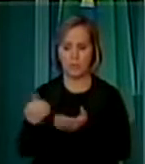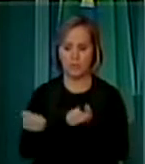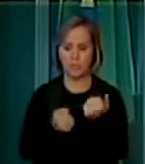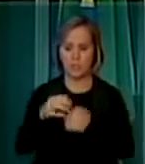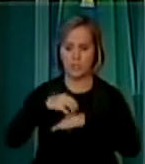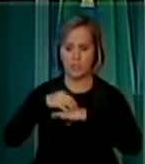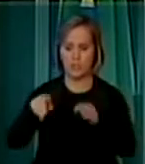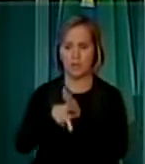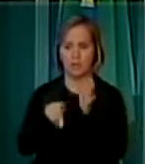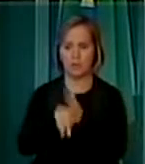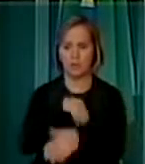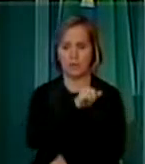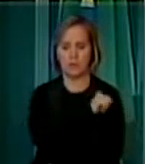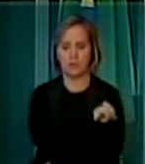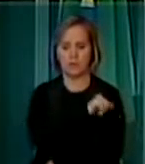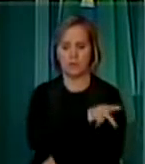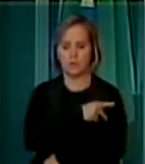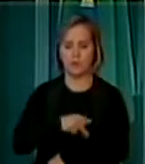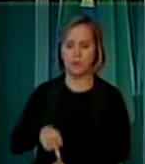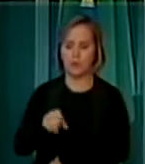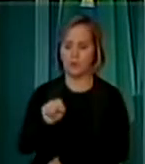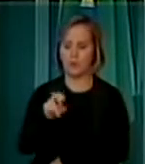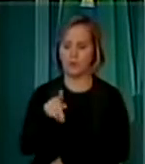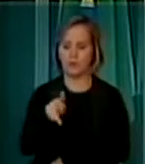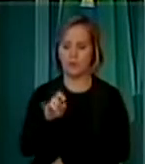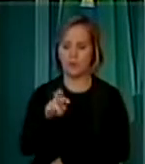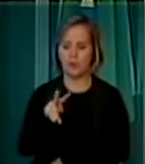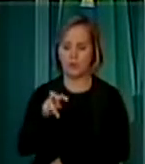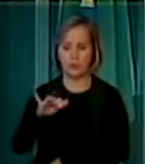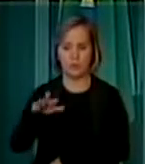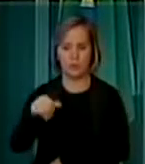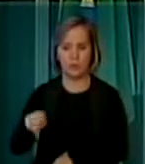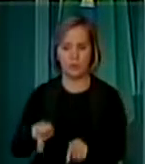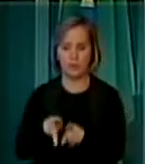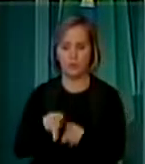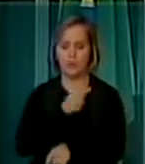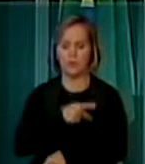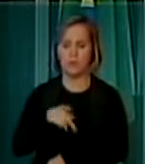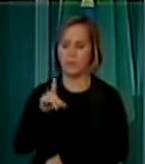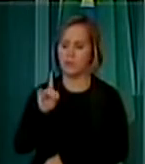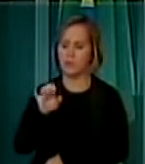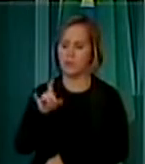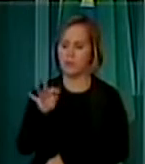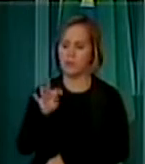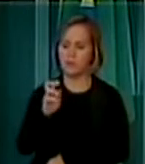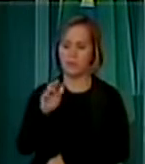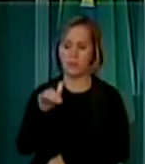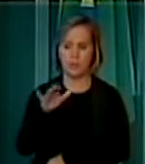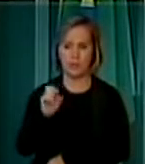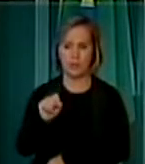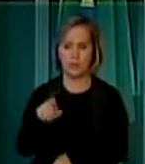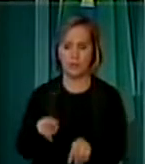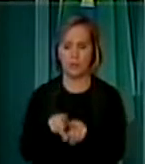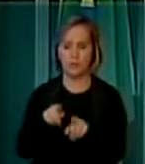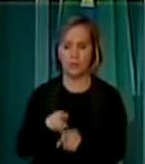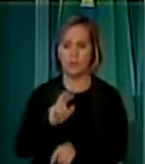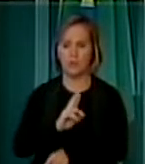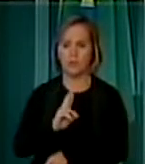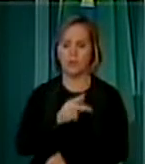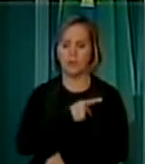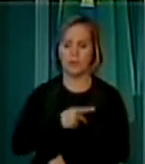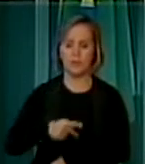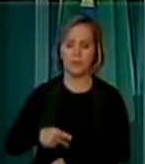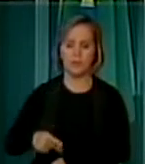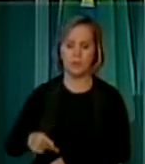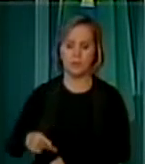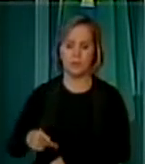Rio de Janeiro, o presidente da Supervia, o presidente da Getransp e também um representante do Ministério Público do Rio